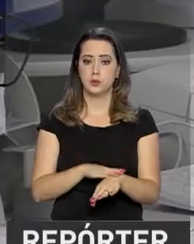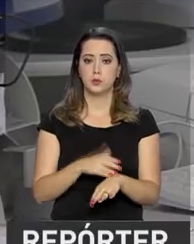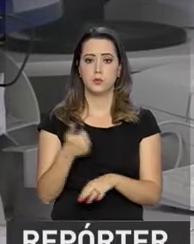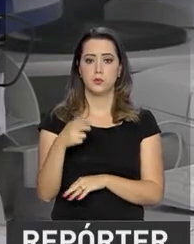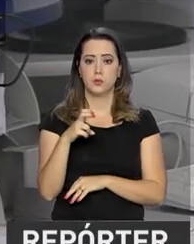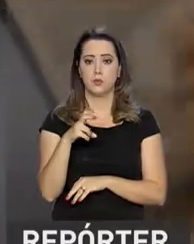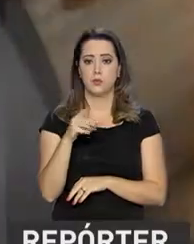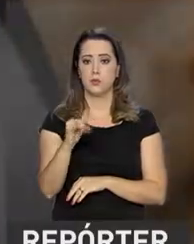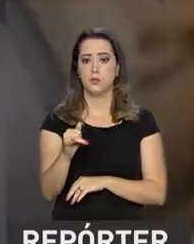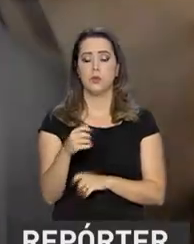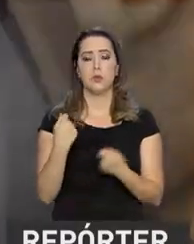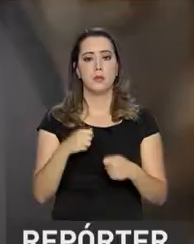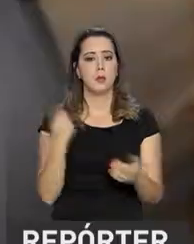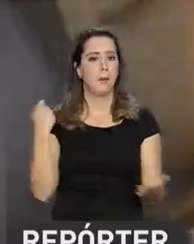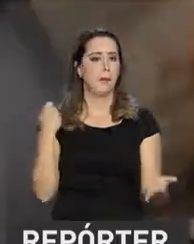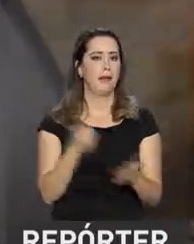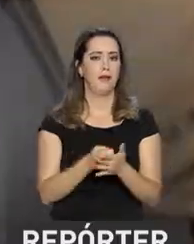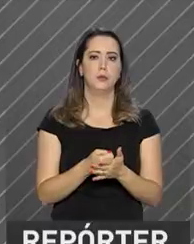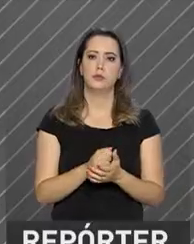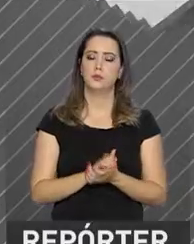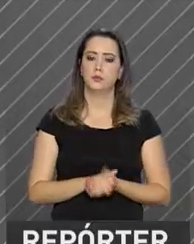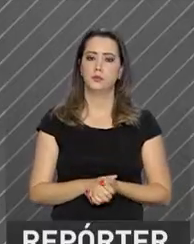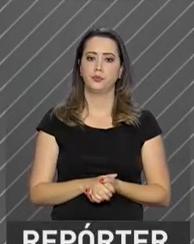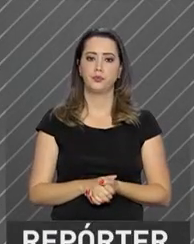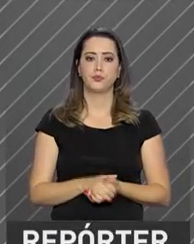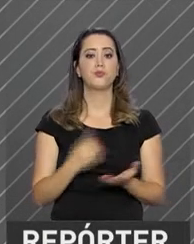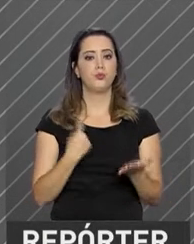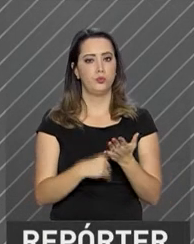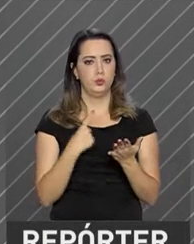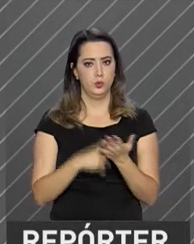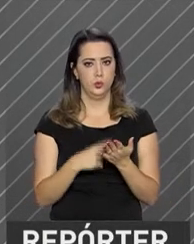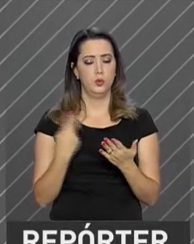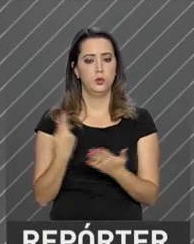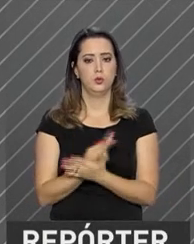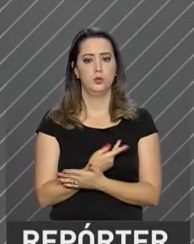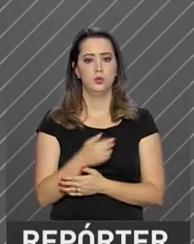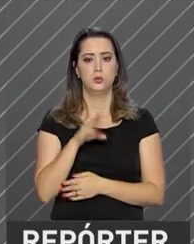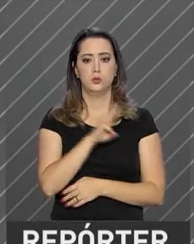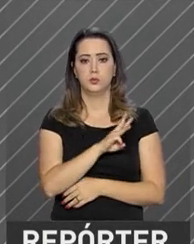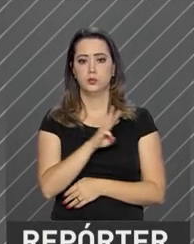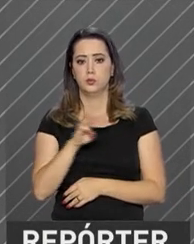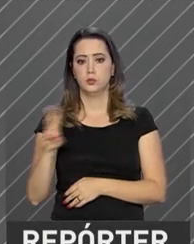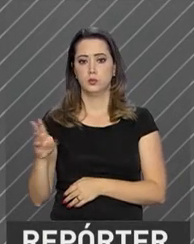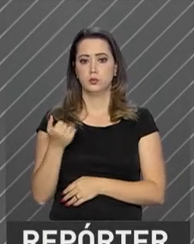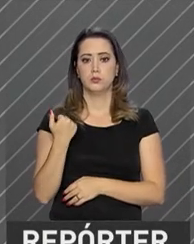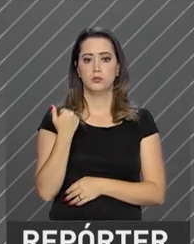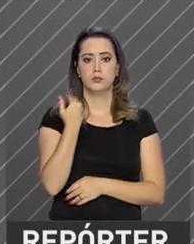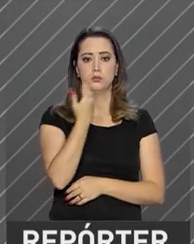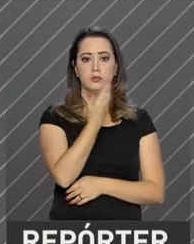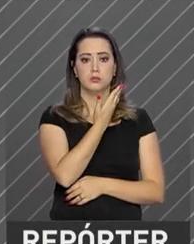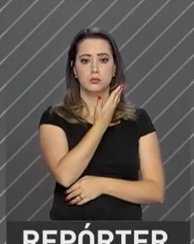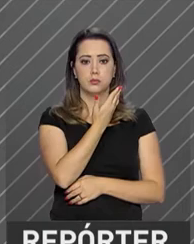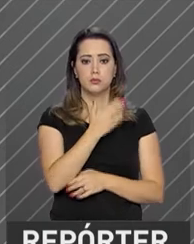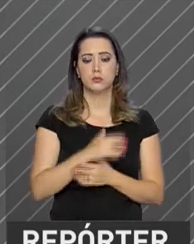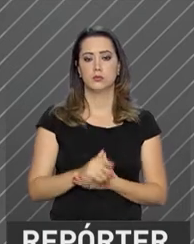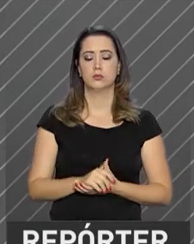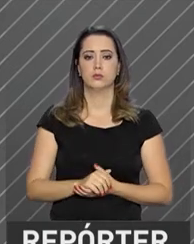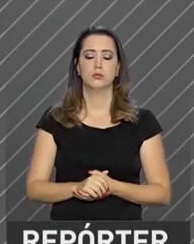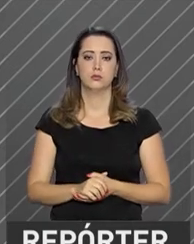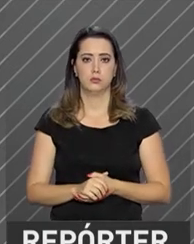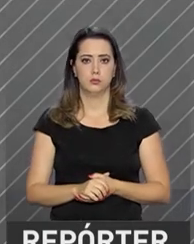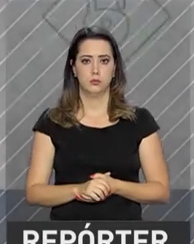15 dias devem fazer o pagamento as adesões devem ser feitas pelo site pagamento da poupança ponto